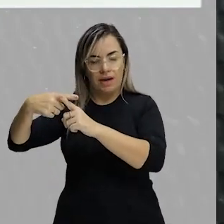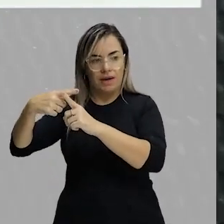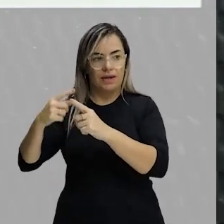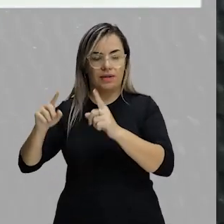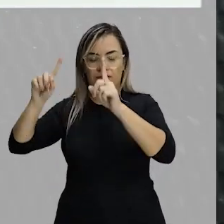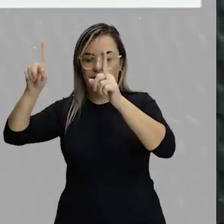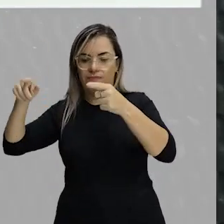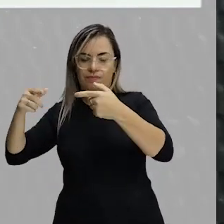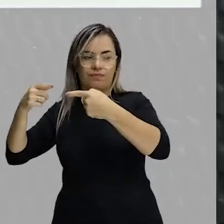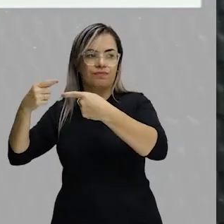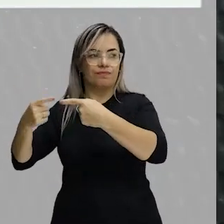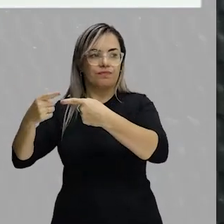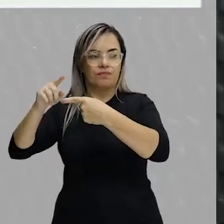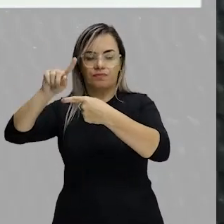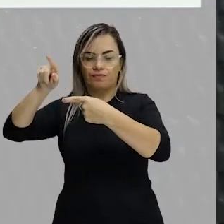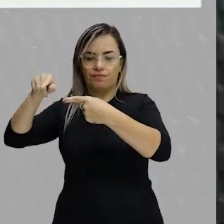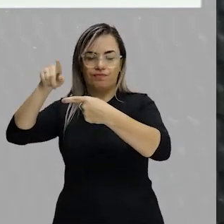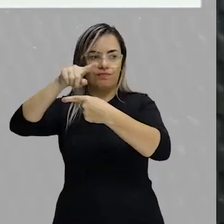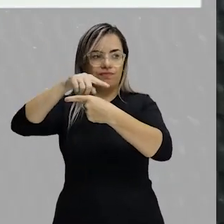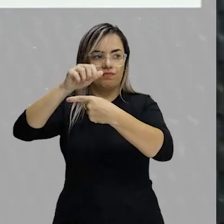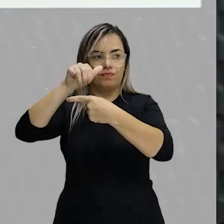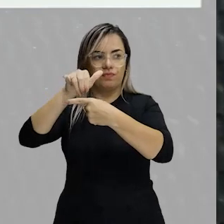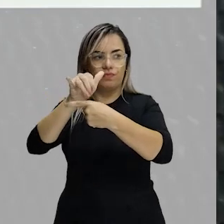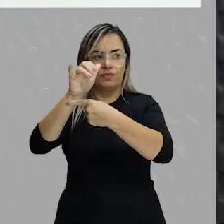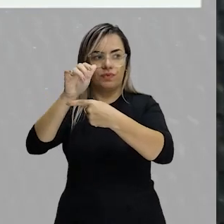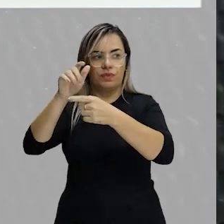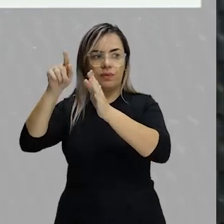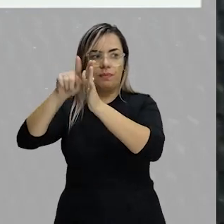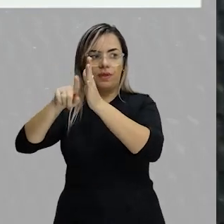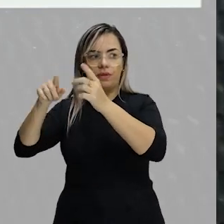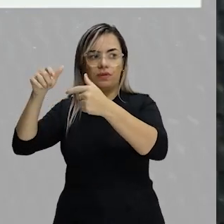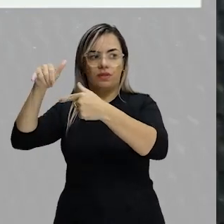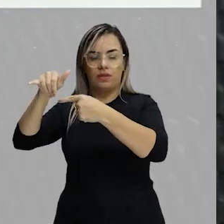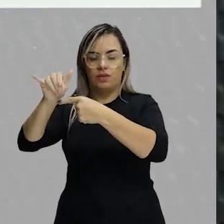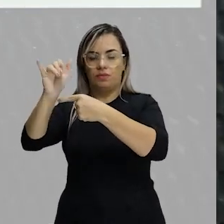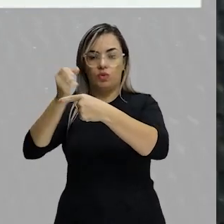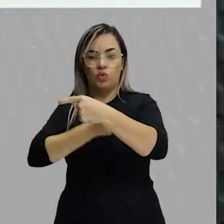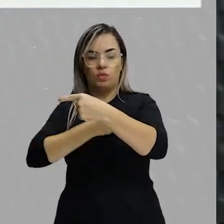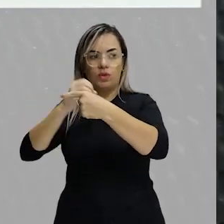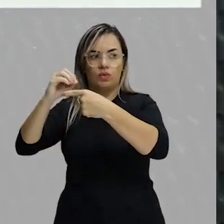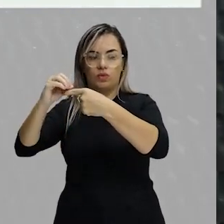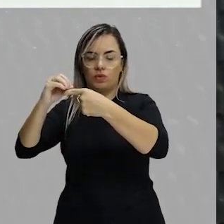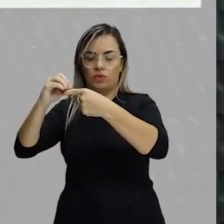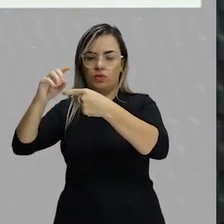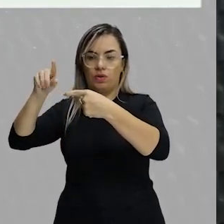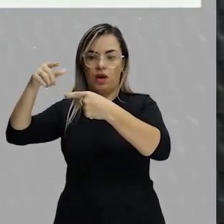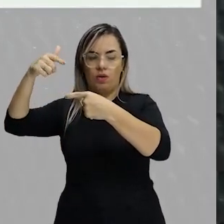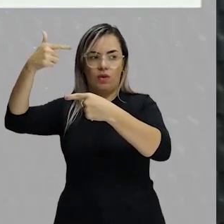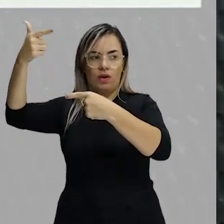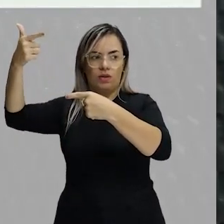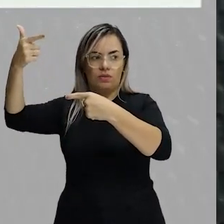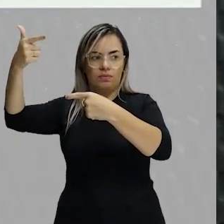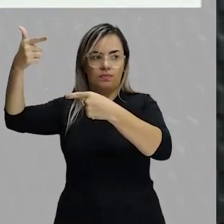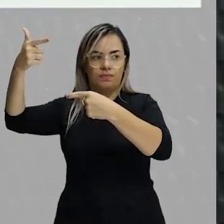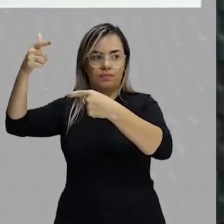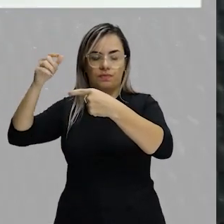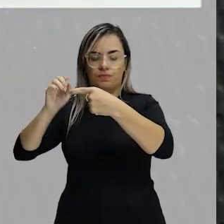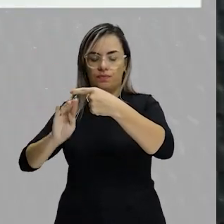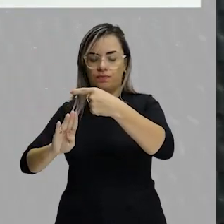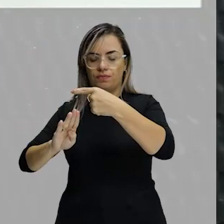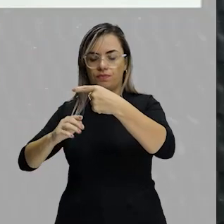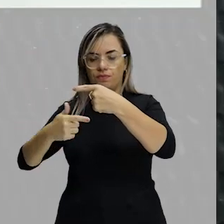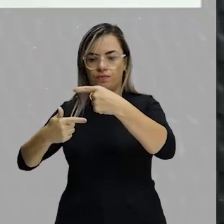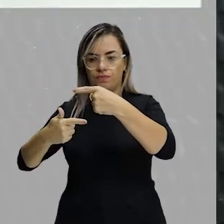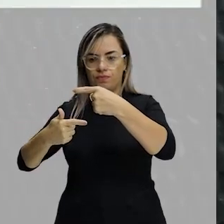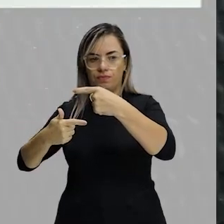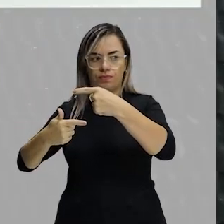sobre b ao quadrado igual a 1. Essa é a equação da hipérbole quando